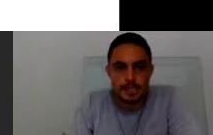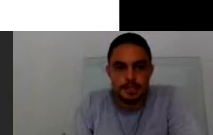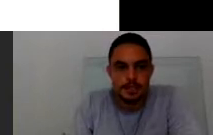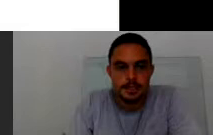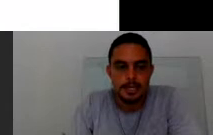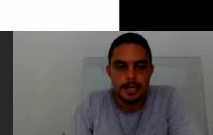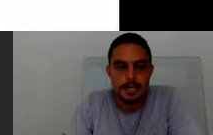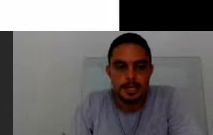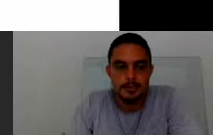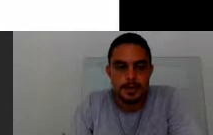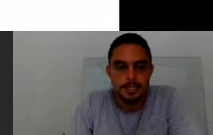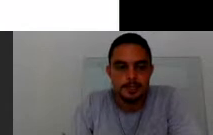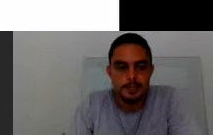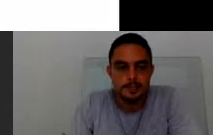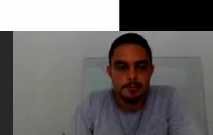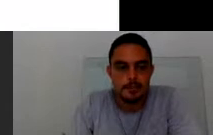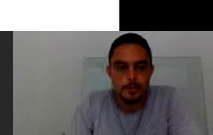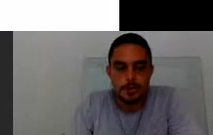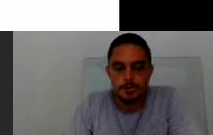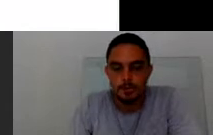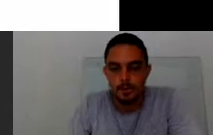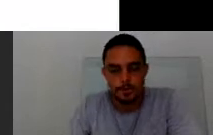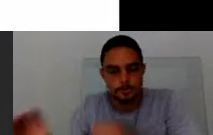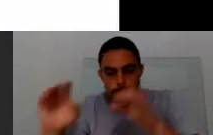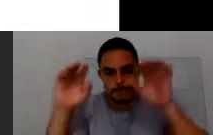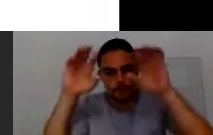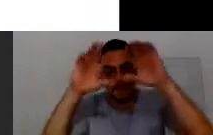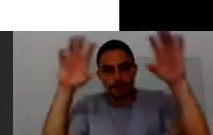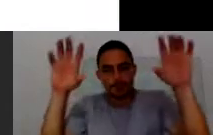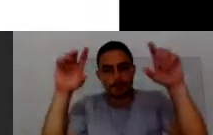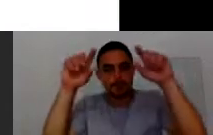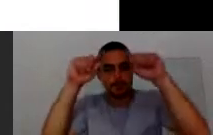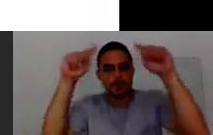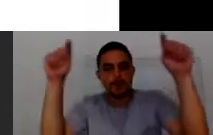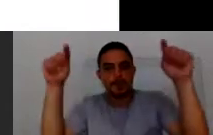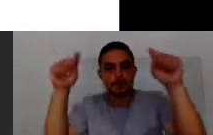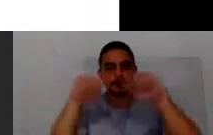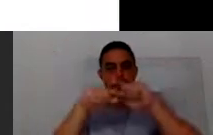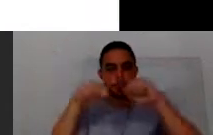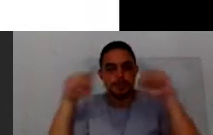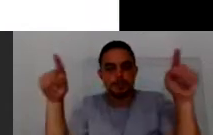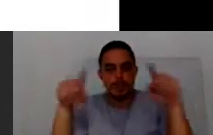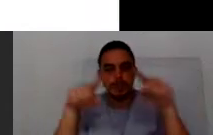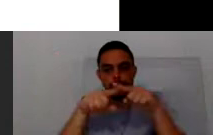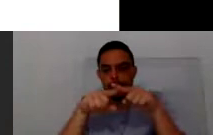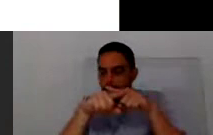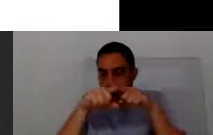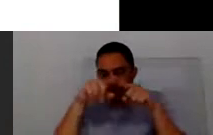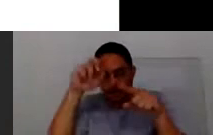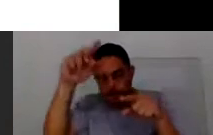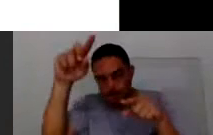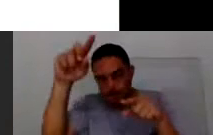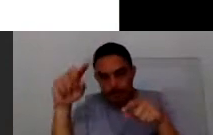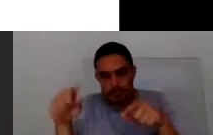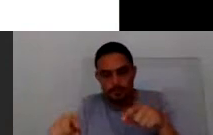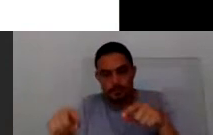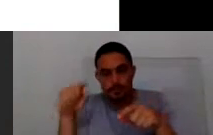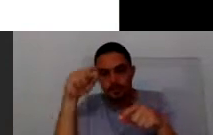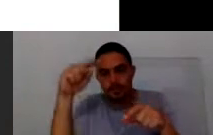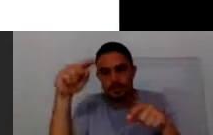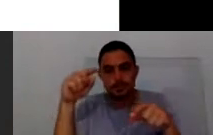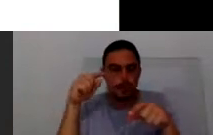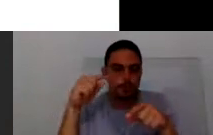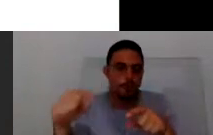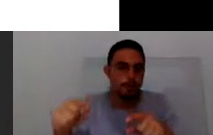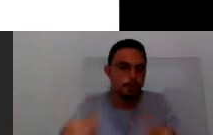características, tá? Faz isso aí num documento no Word, pode colocar no cabeçalho lá, irrigação, a disciplina, coloca